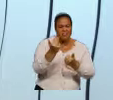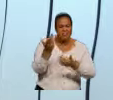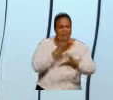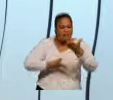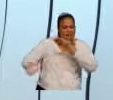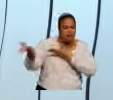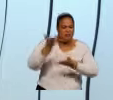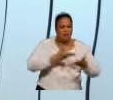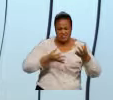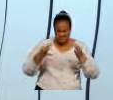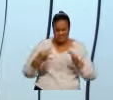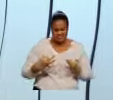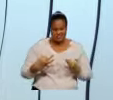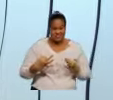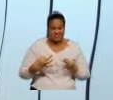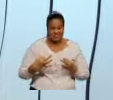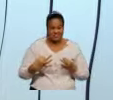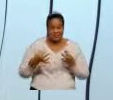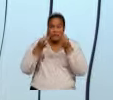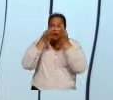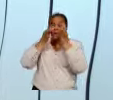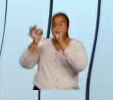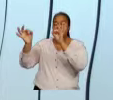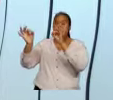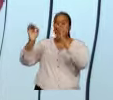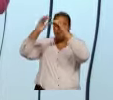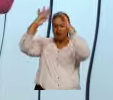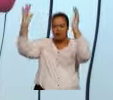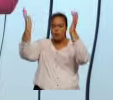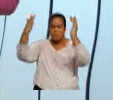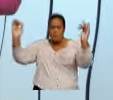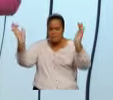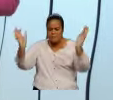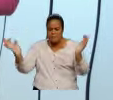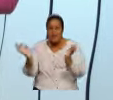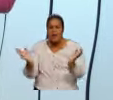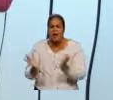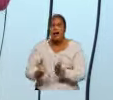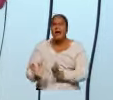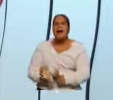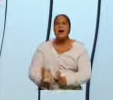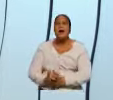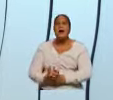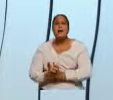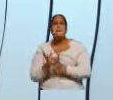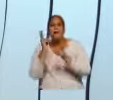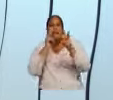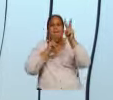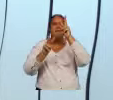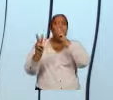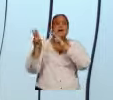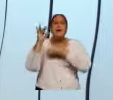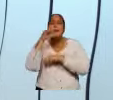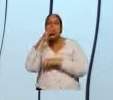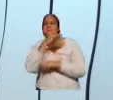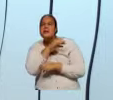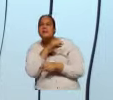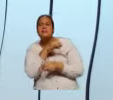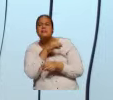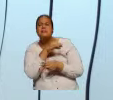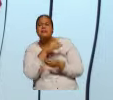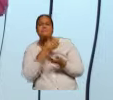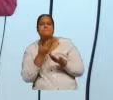distribuída vamos observar nos mapas e ver se a gente consegue chegar a uma conclusão para essa